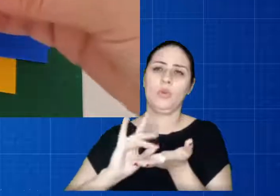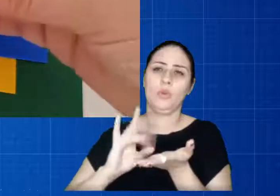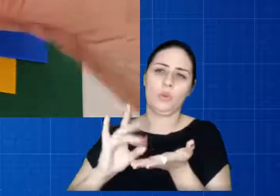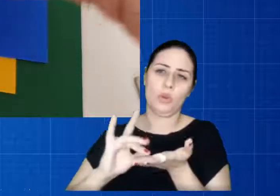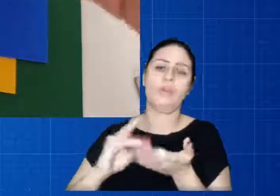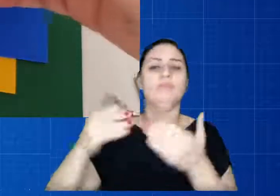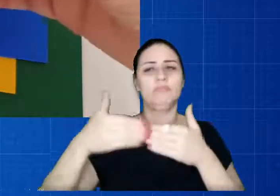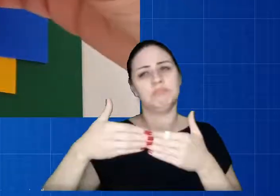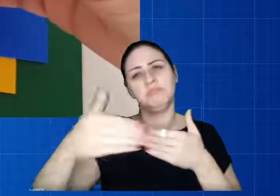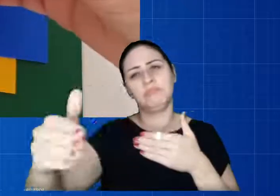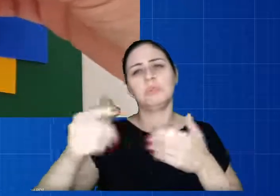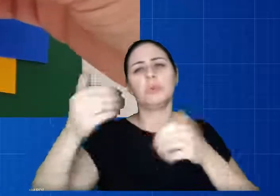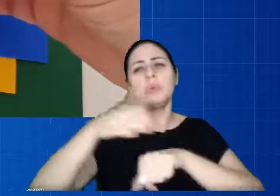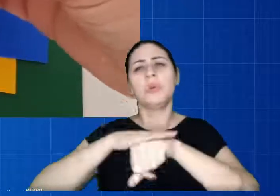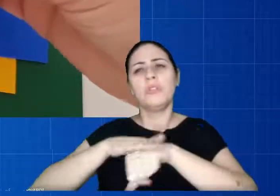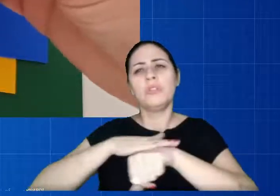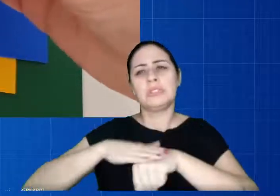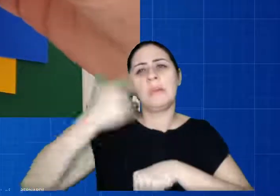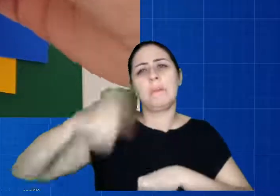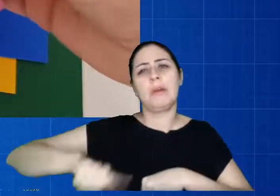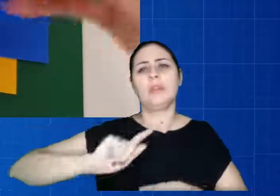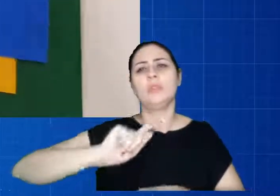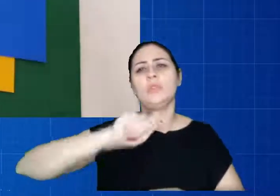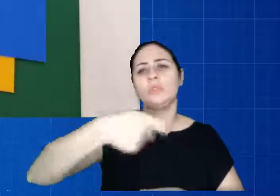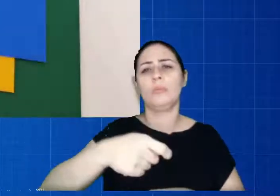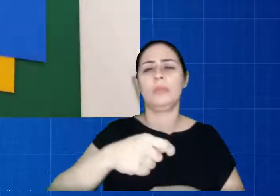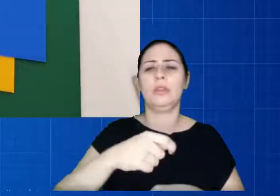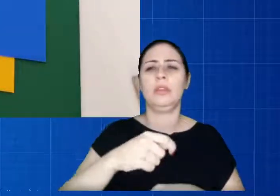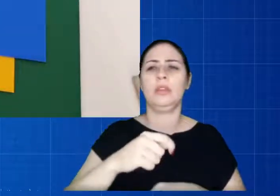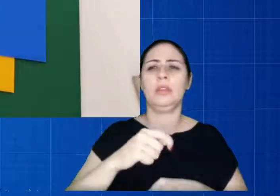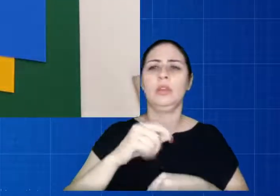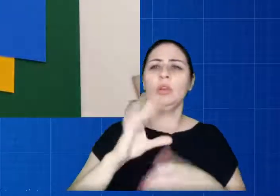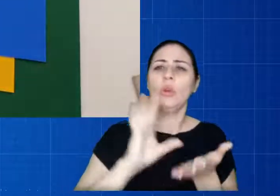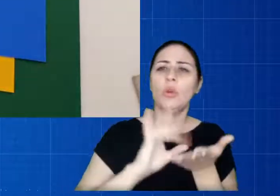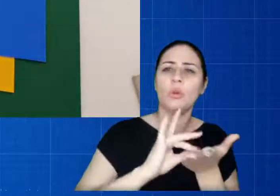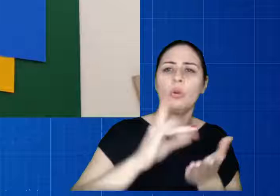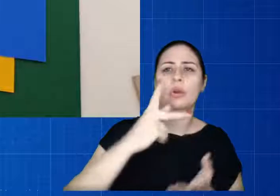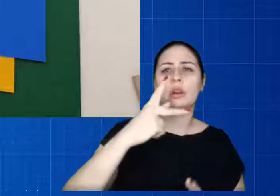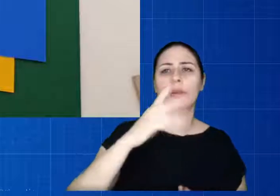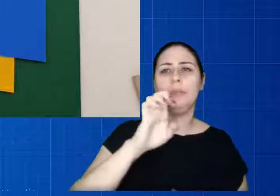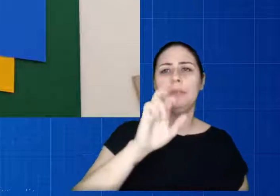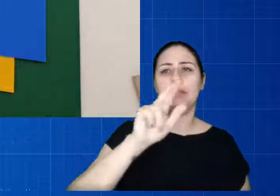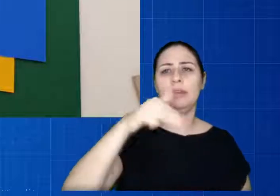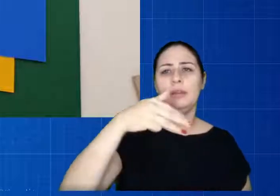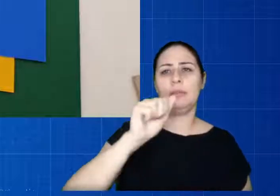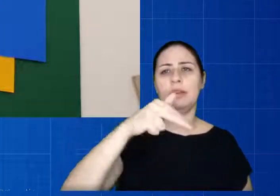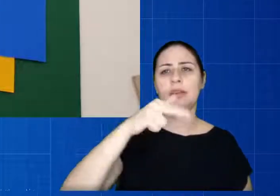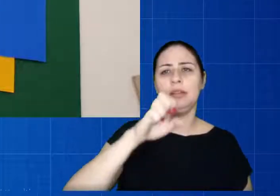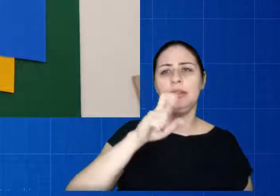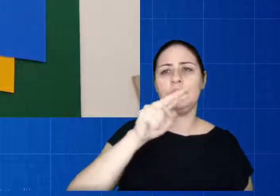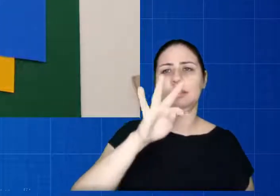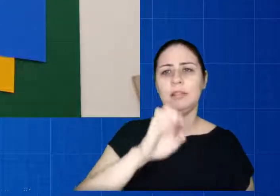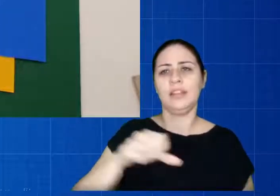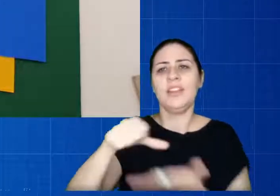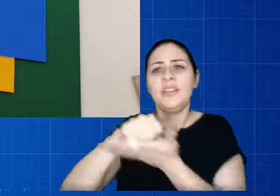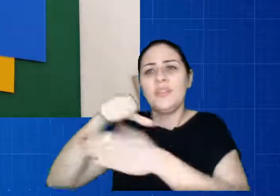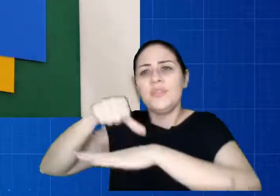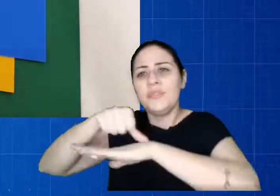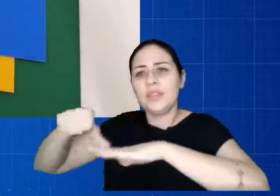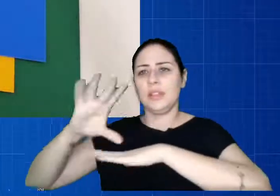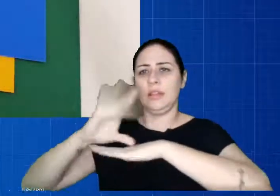E mais adiante nós vamos conversar um pouquinho mais sobre a cola permanente e a fita dupla face. O que eu gostaria também de mostrar